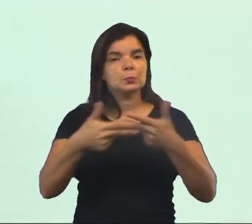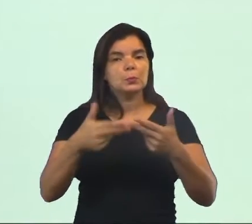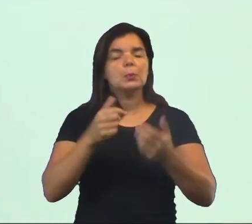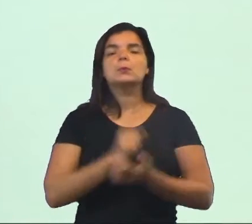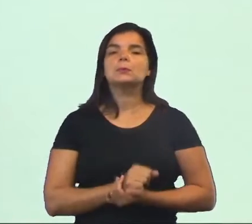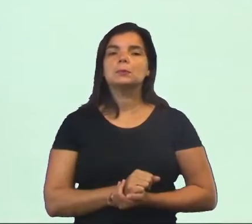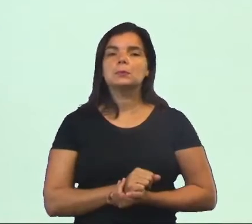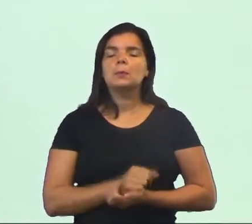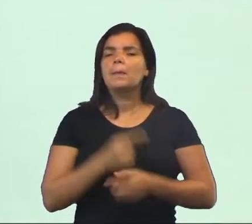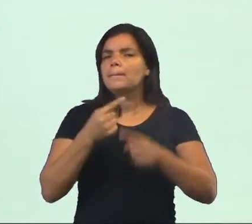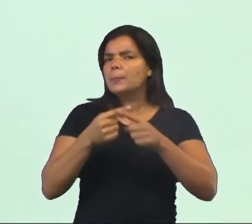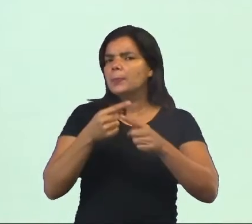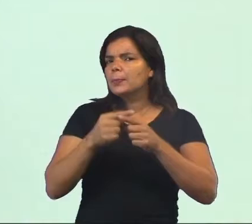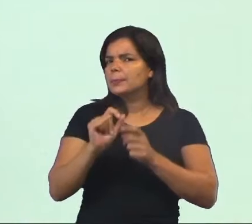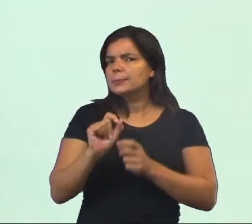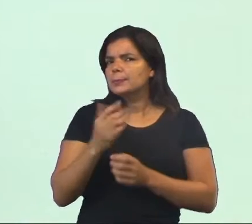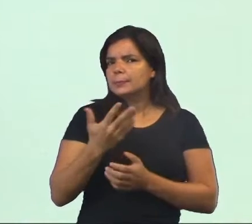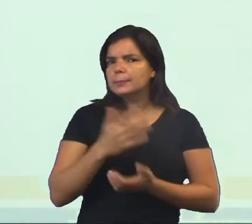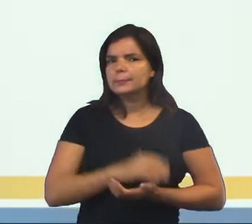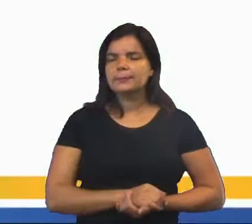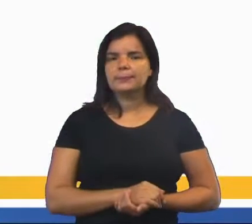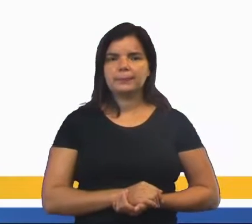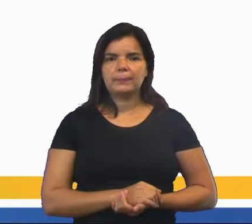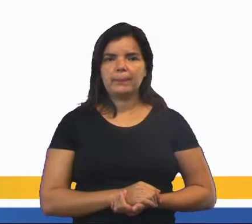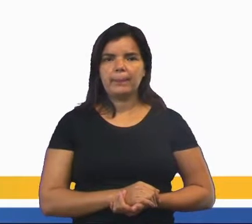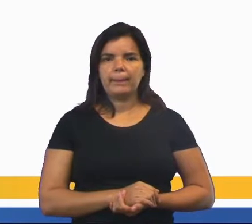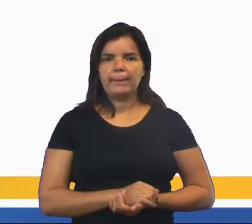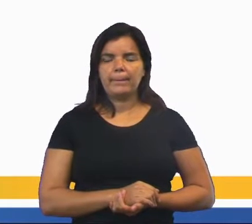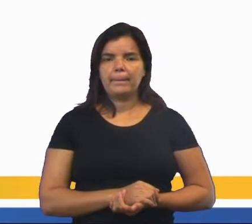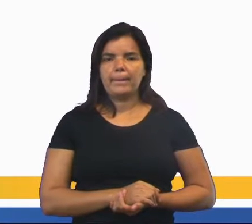que será que isso acontece?